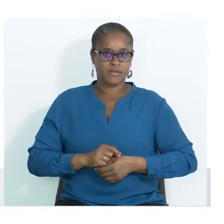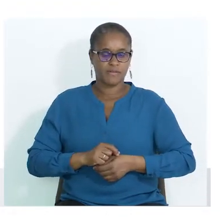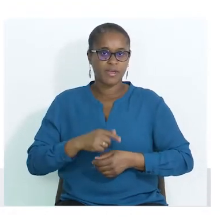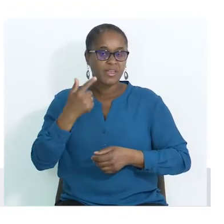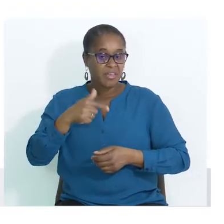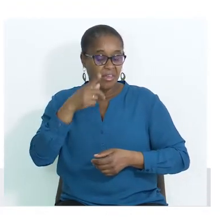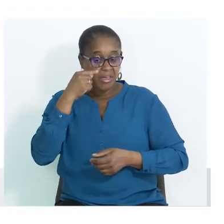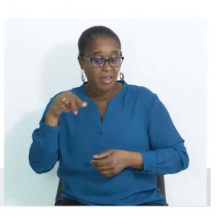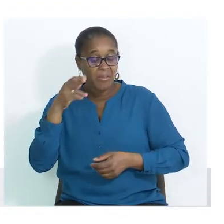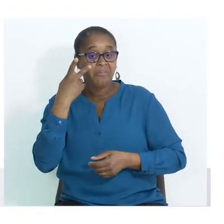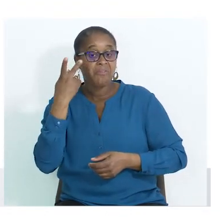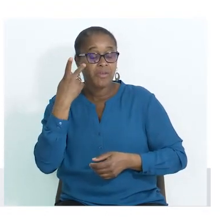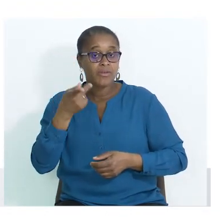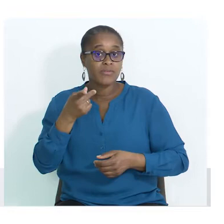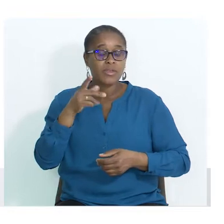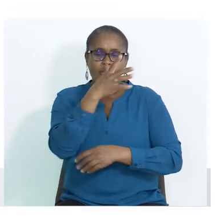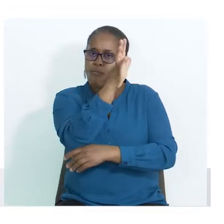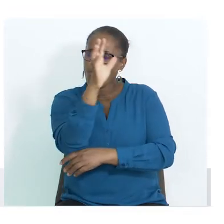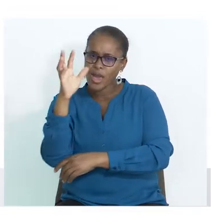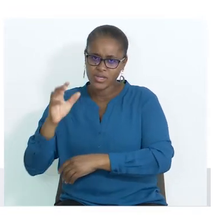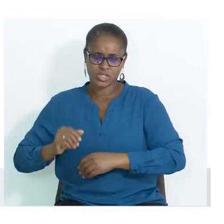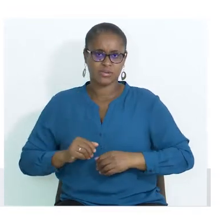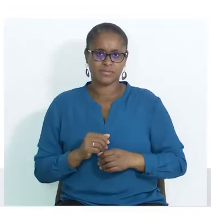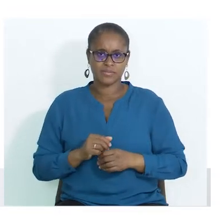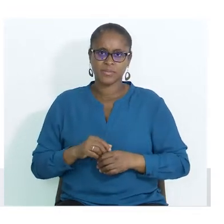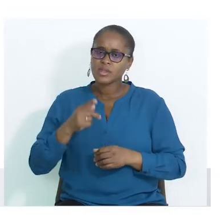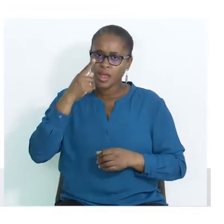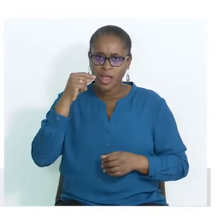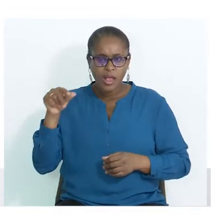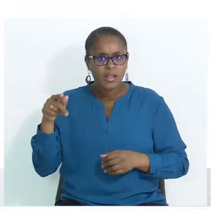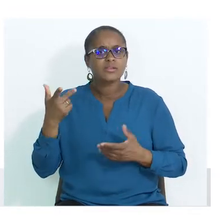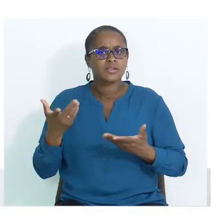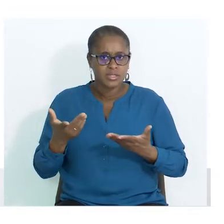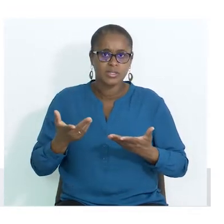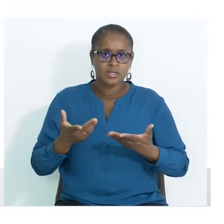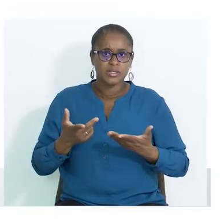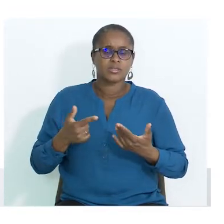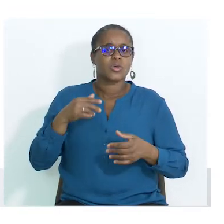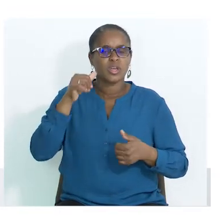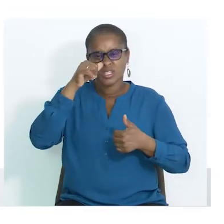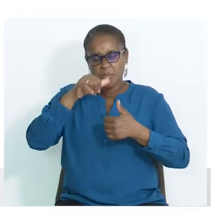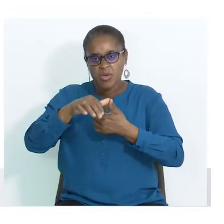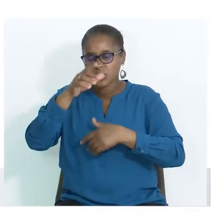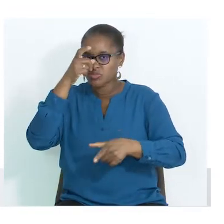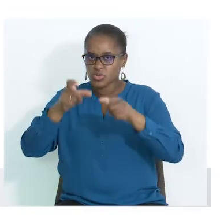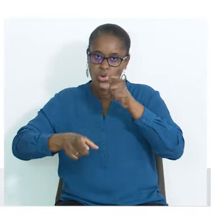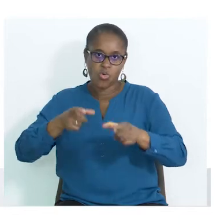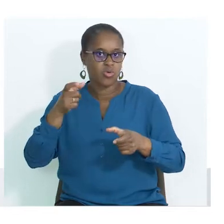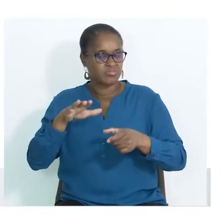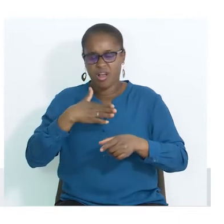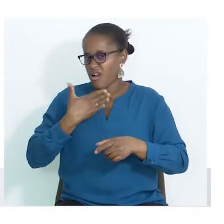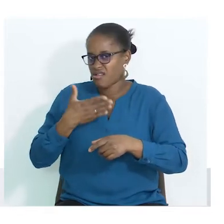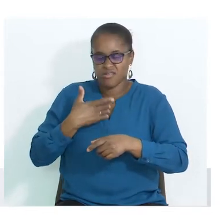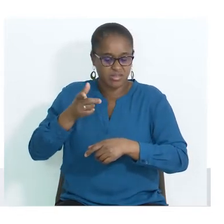eles vivem exatamente na floresta e eles são inimigo das